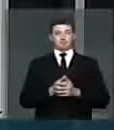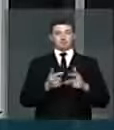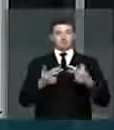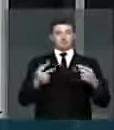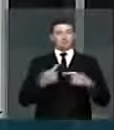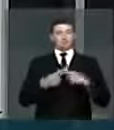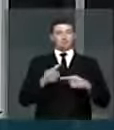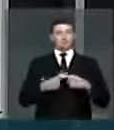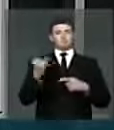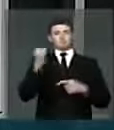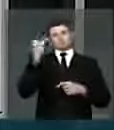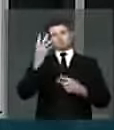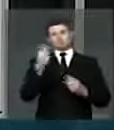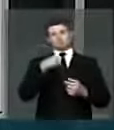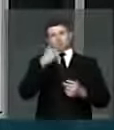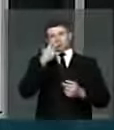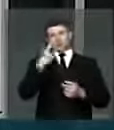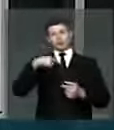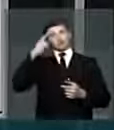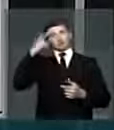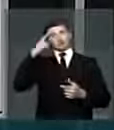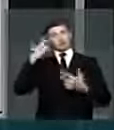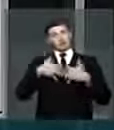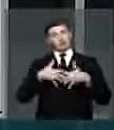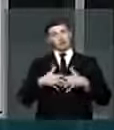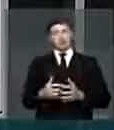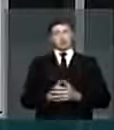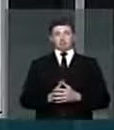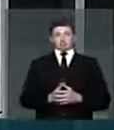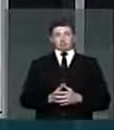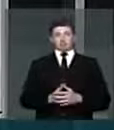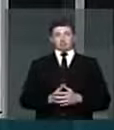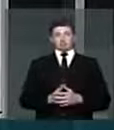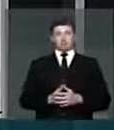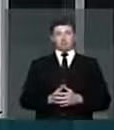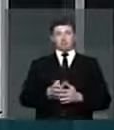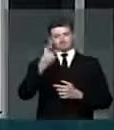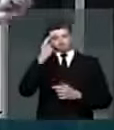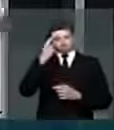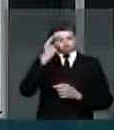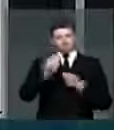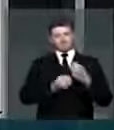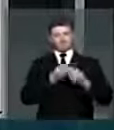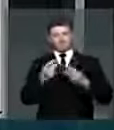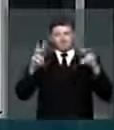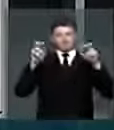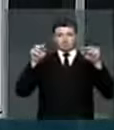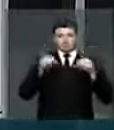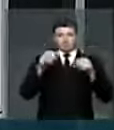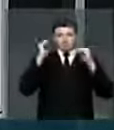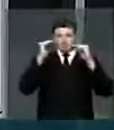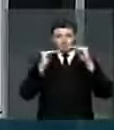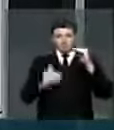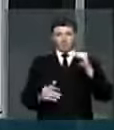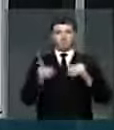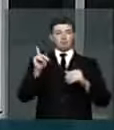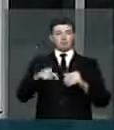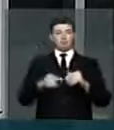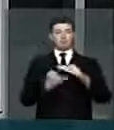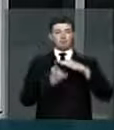que é importante que nós pensemos, que nós reflitamos nesses assuntos, como